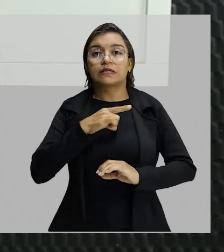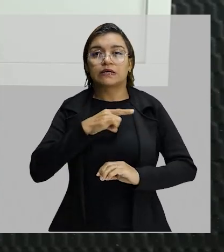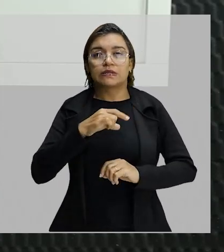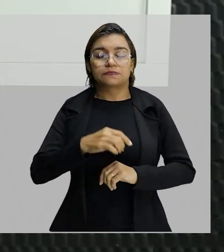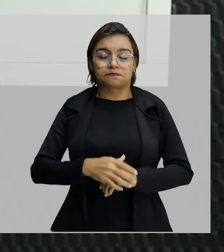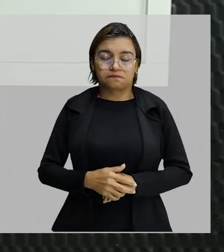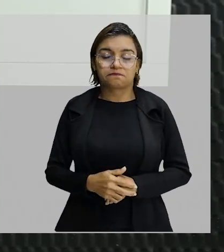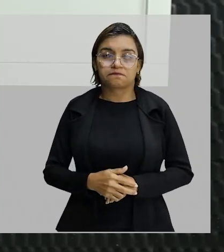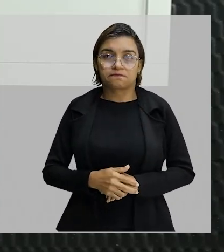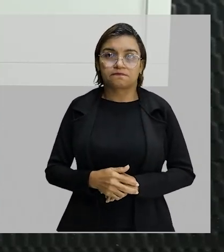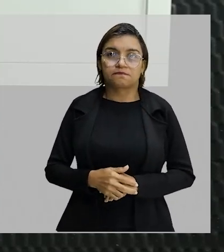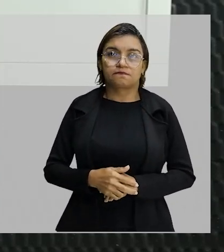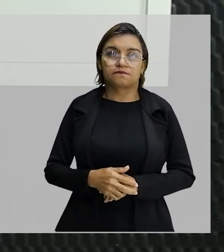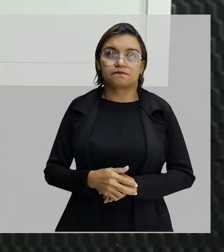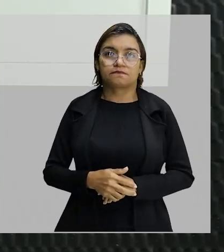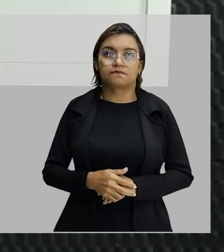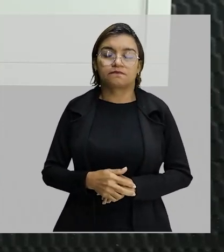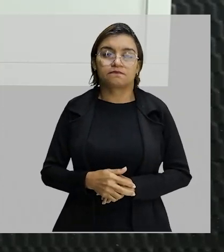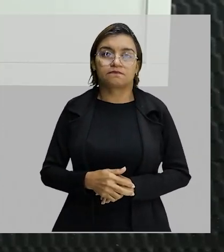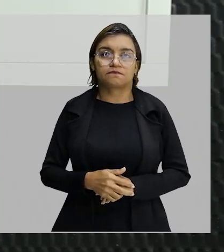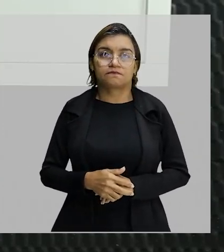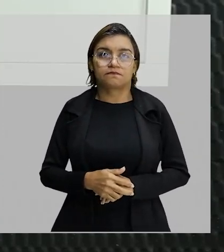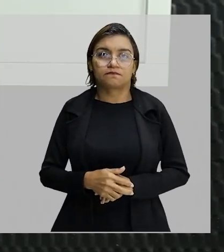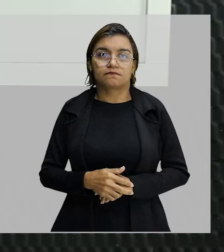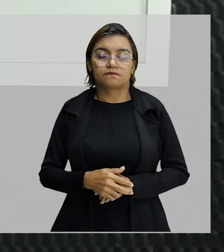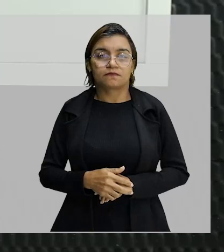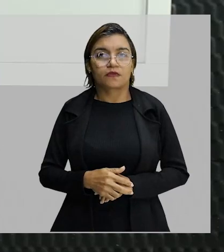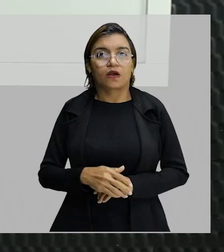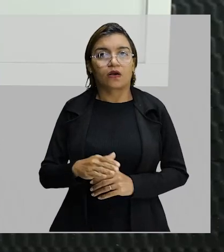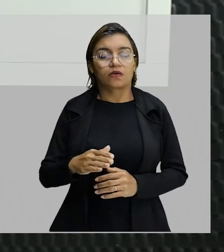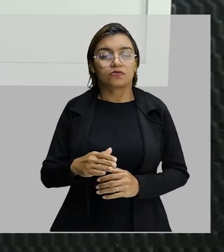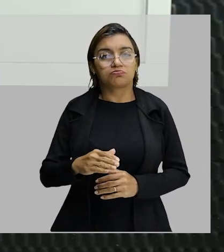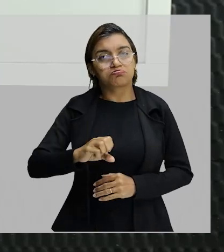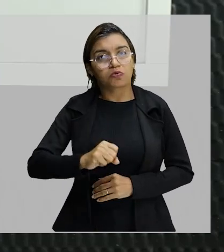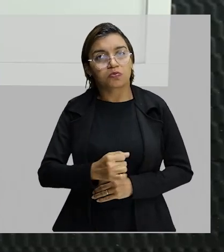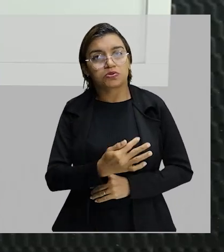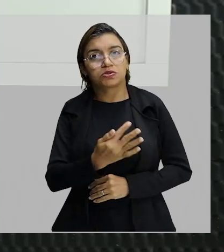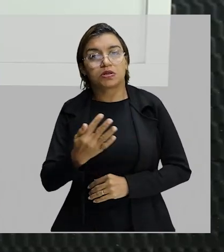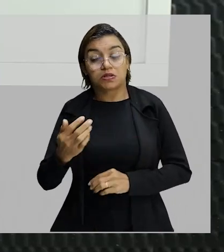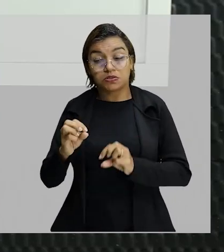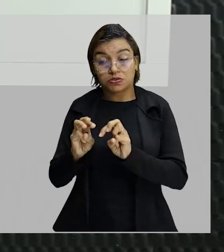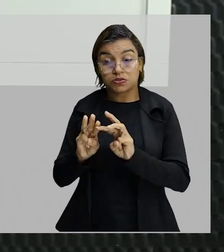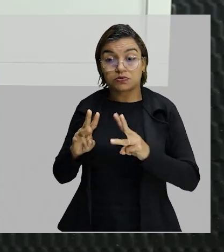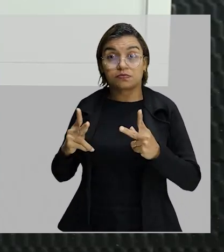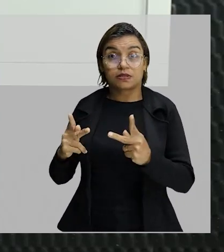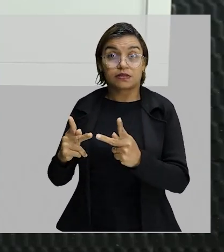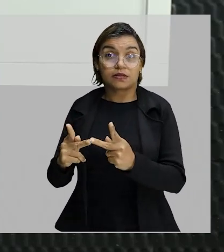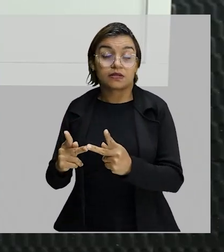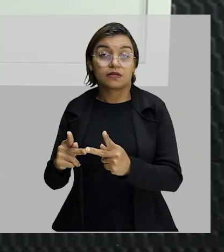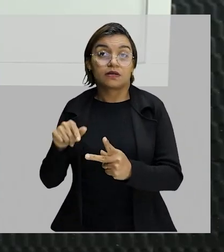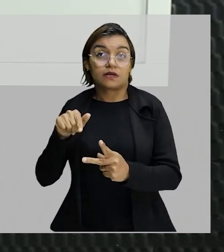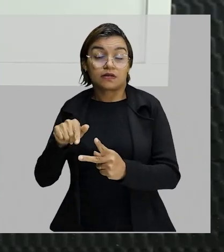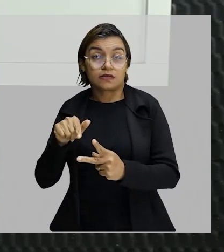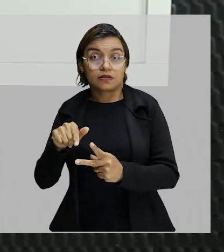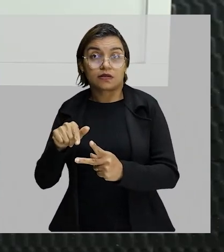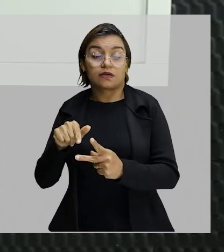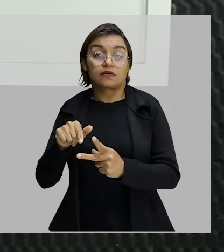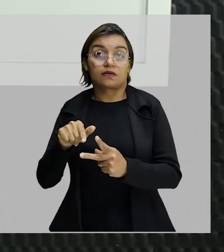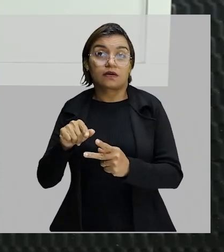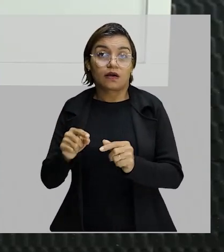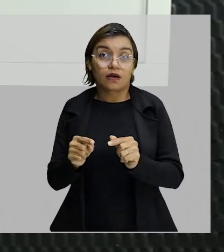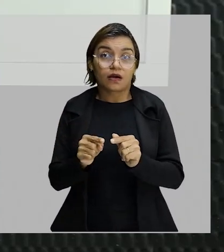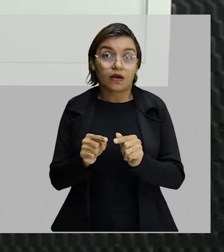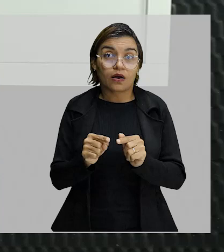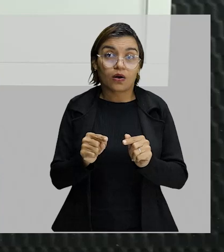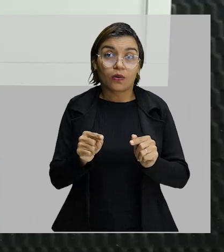de uma certa quantidade de matéria, ele conseguir aumentar aí sua